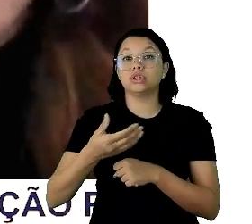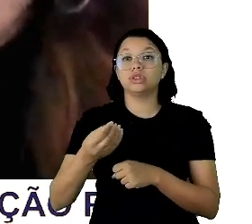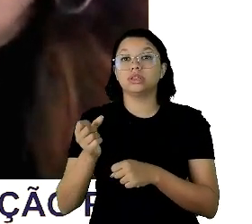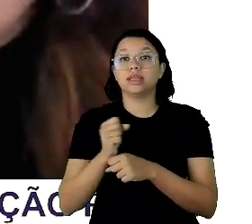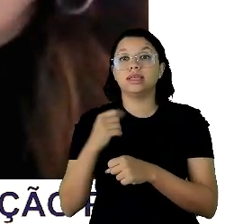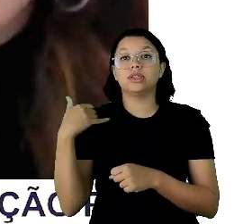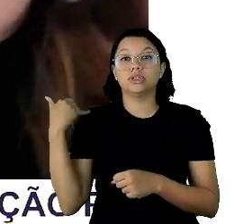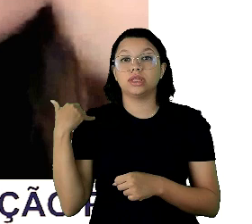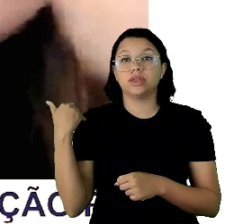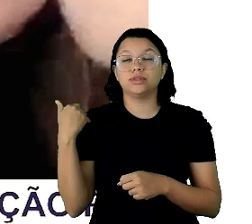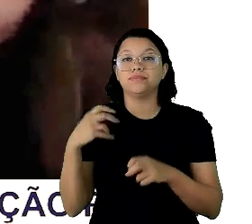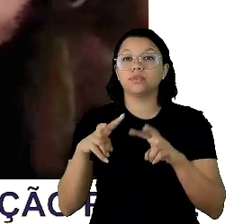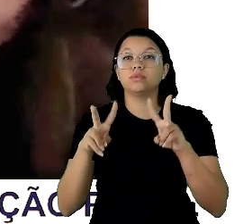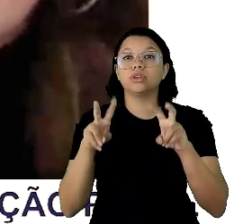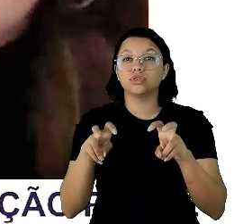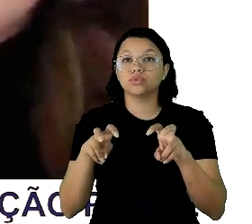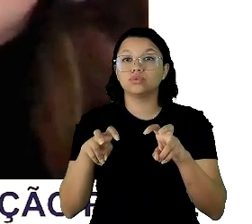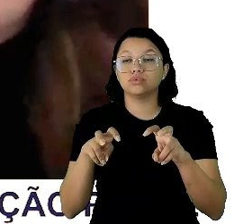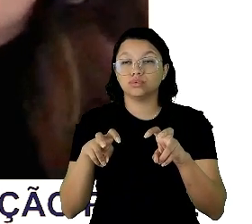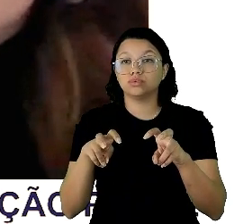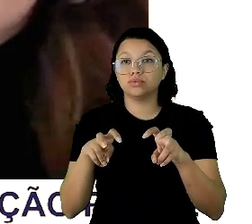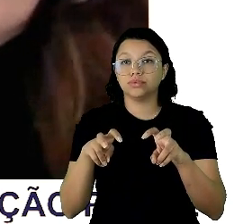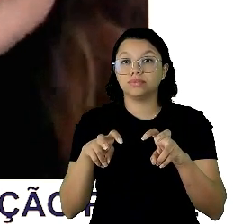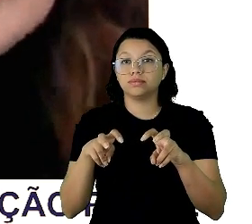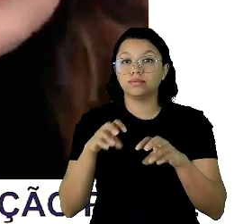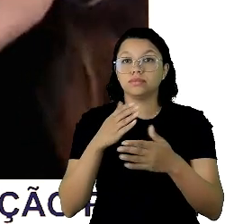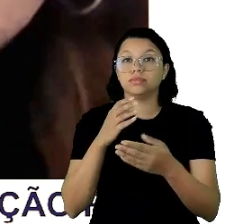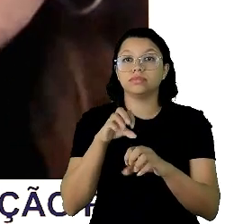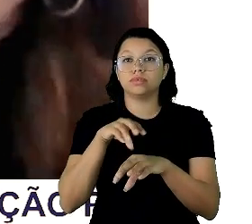lá veio um assunto sobre feminismo.